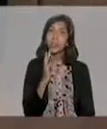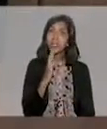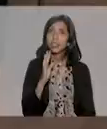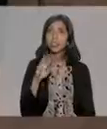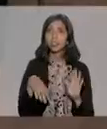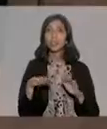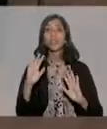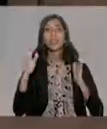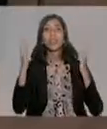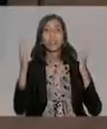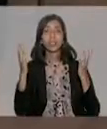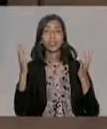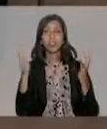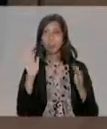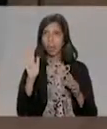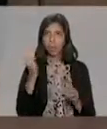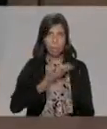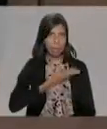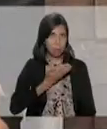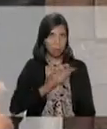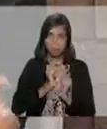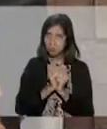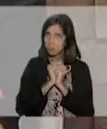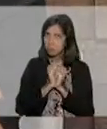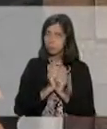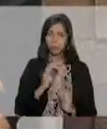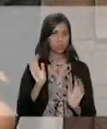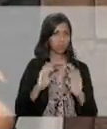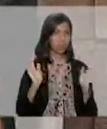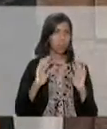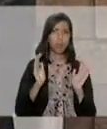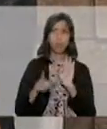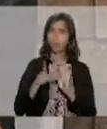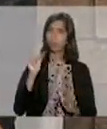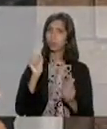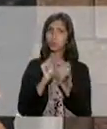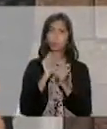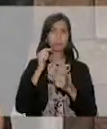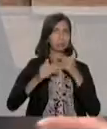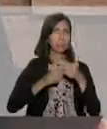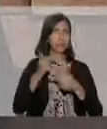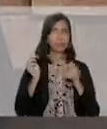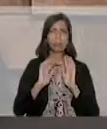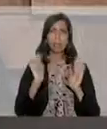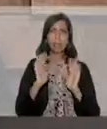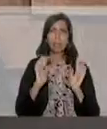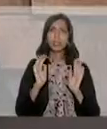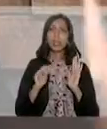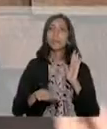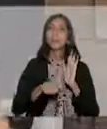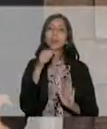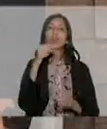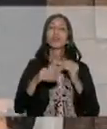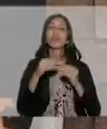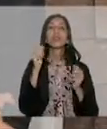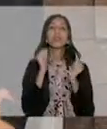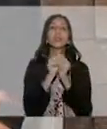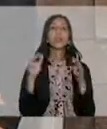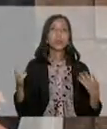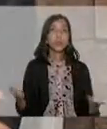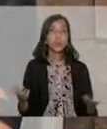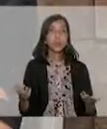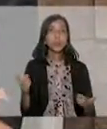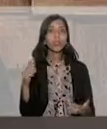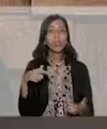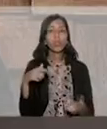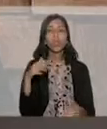conhecia de festa na casa do Valcir. Não, sim, mas não eram amigas, nunca tinham trabalhado juntas, nada. Nem e aí, qual foi a primeira novela que vocês trabalharam